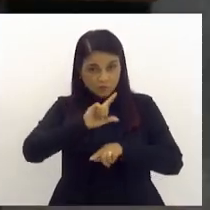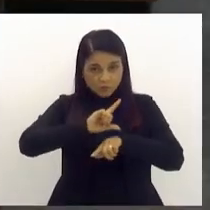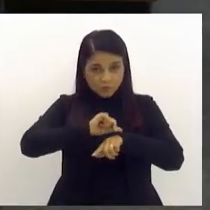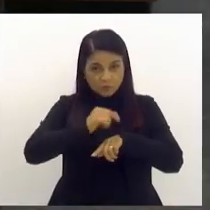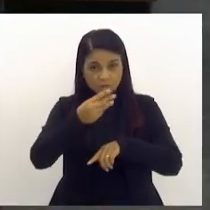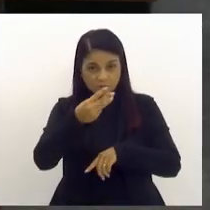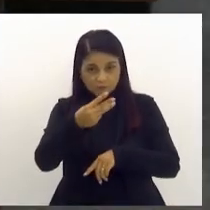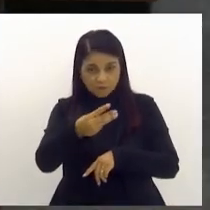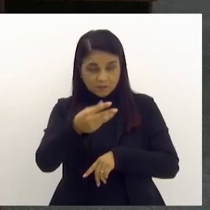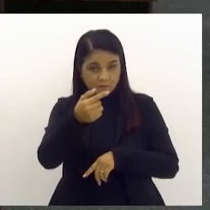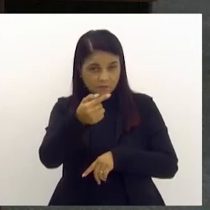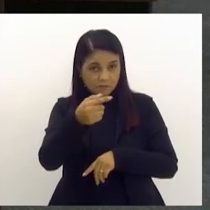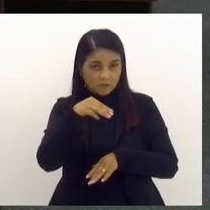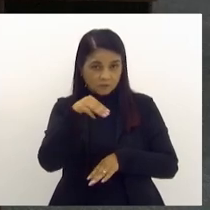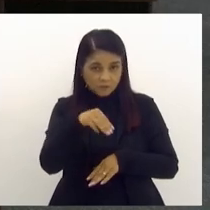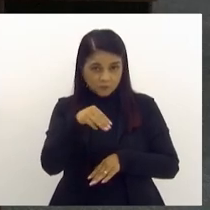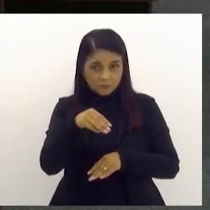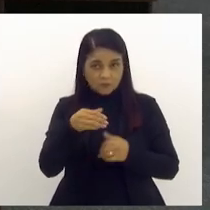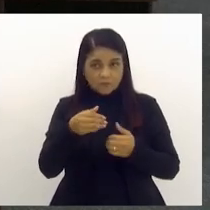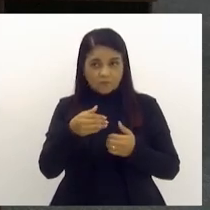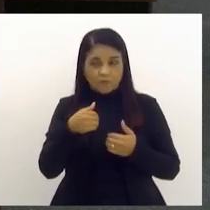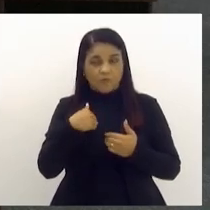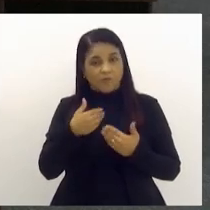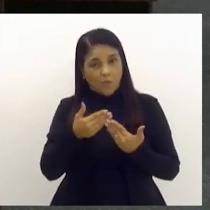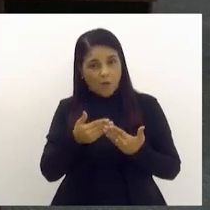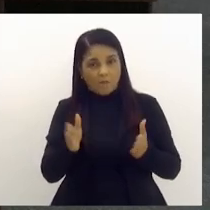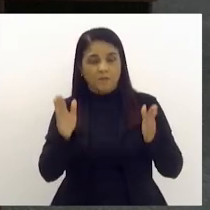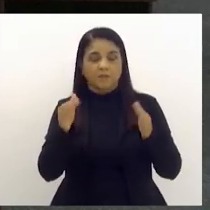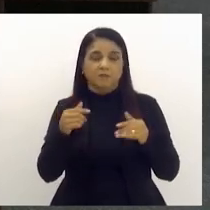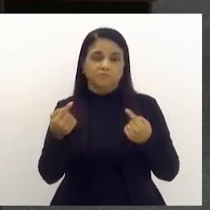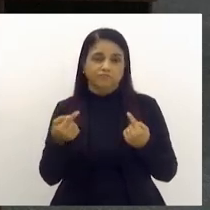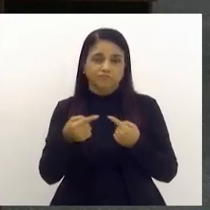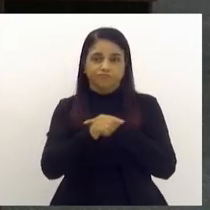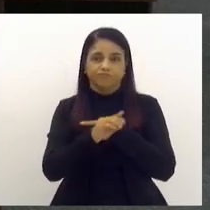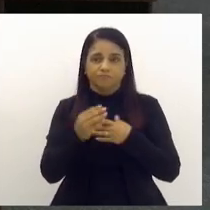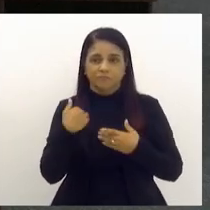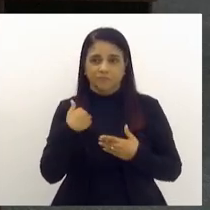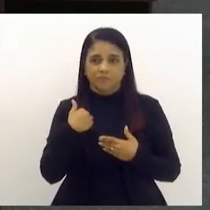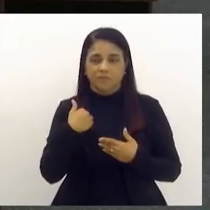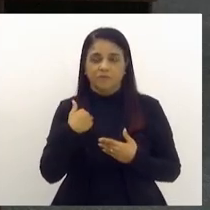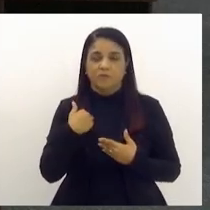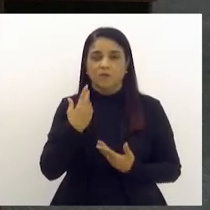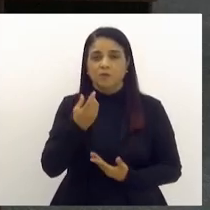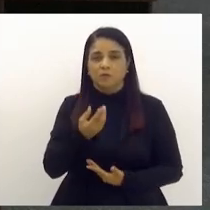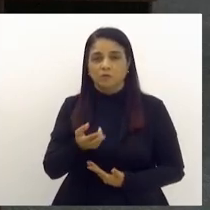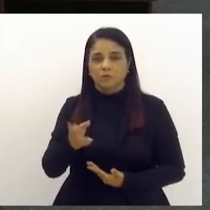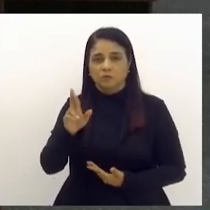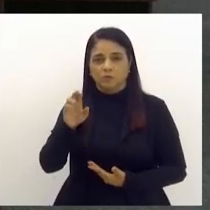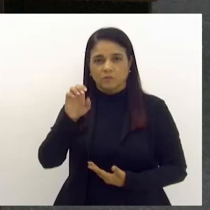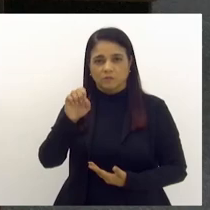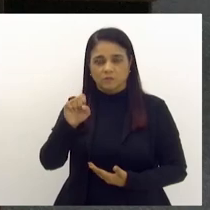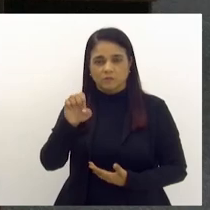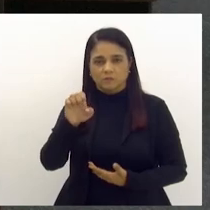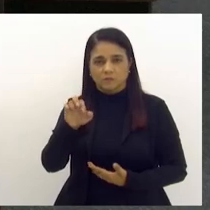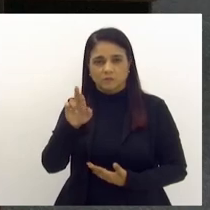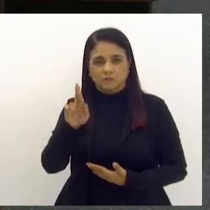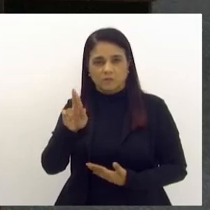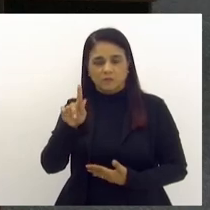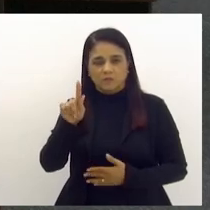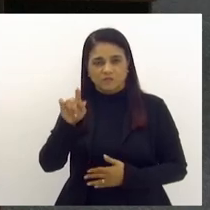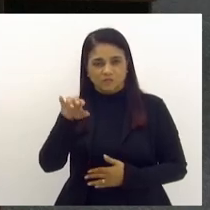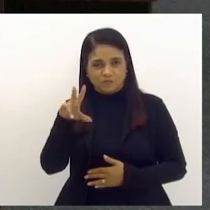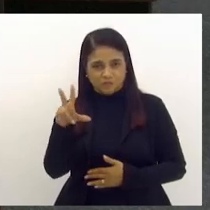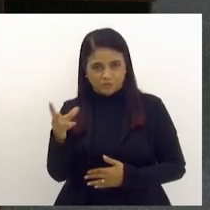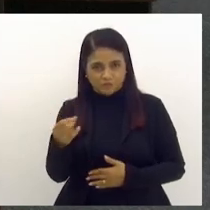37 minutos. Vou abrir a divergência. Deputado doutor Serginho tem que ser um perfeccionista.